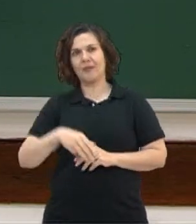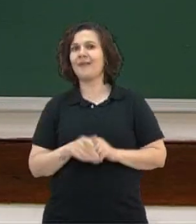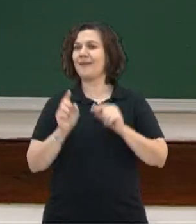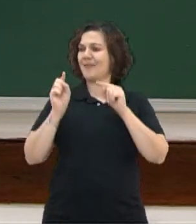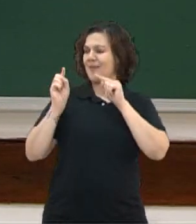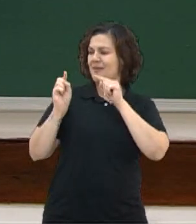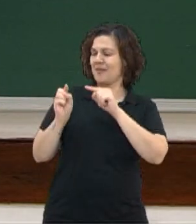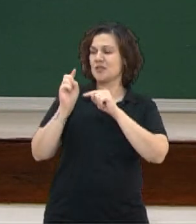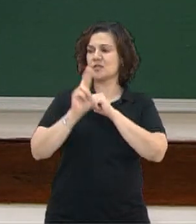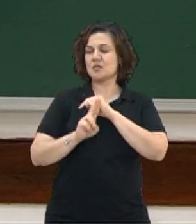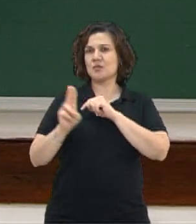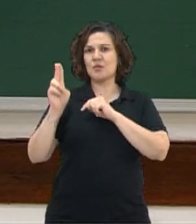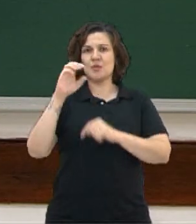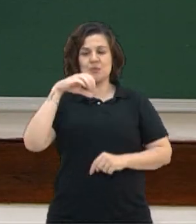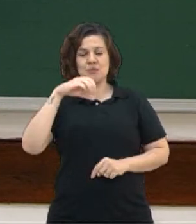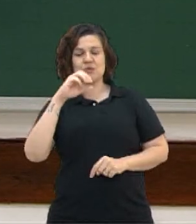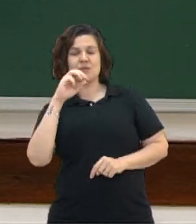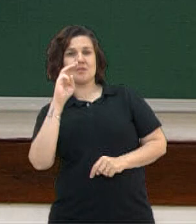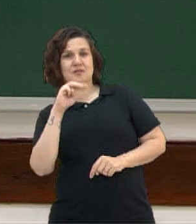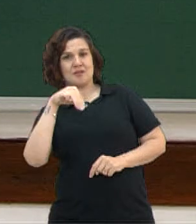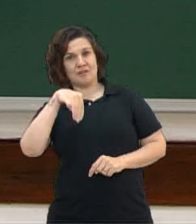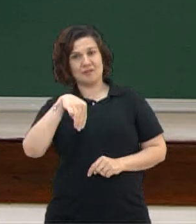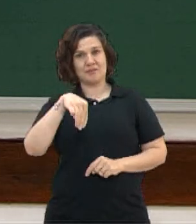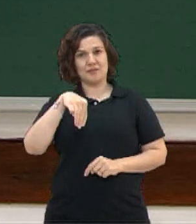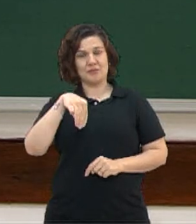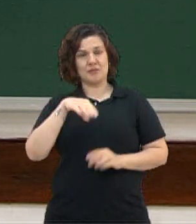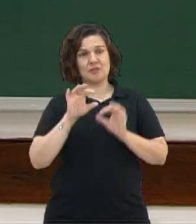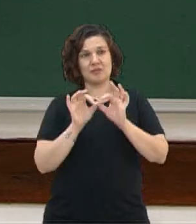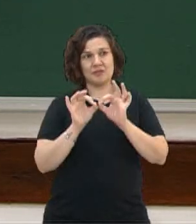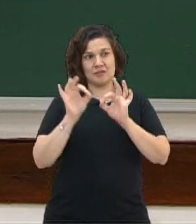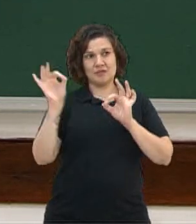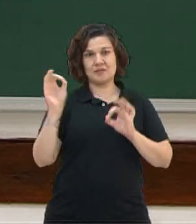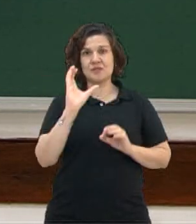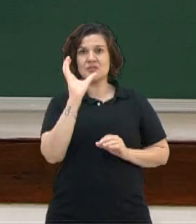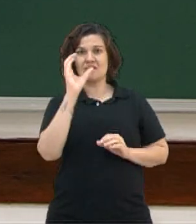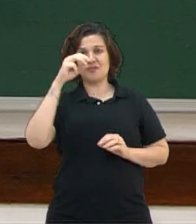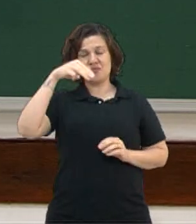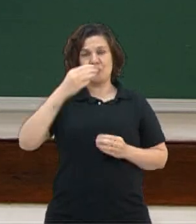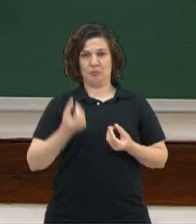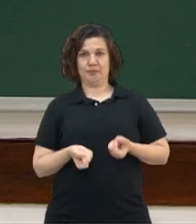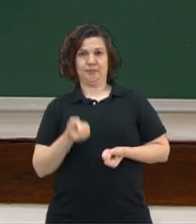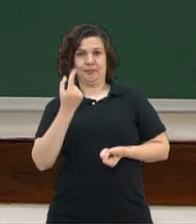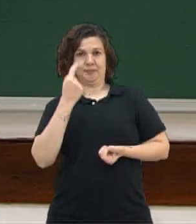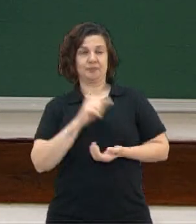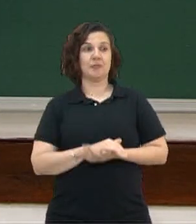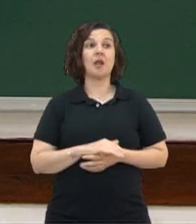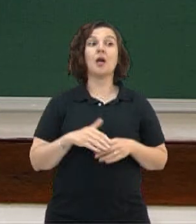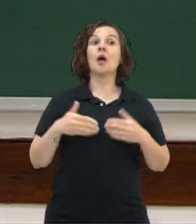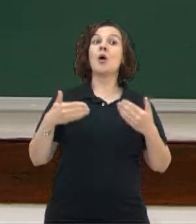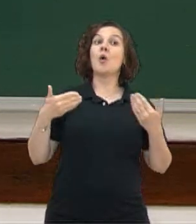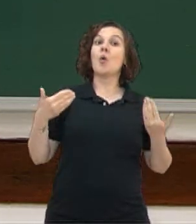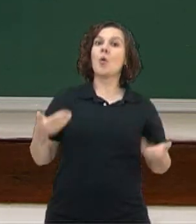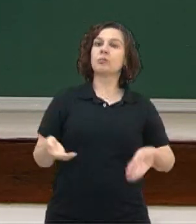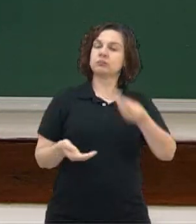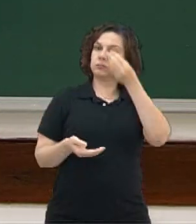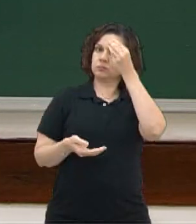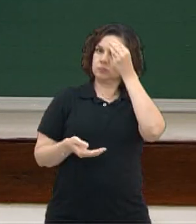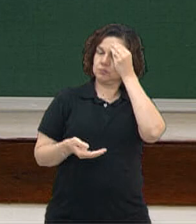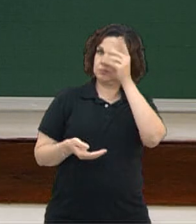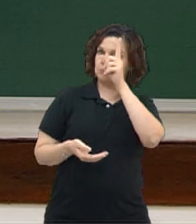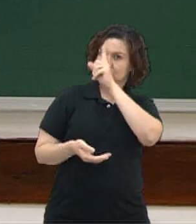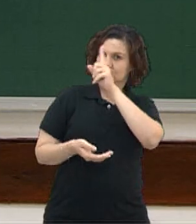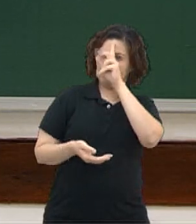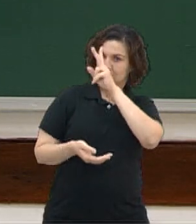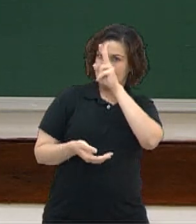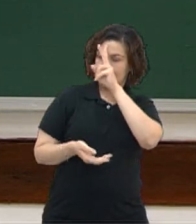escala numérica, ela está apresentando as distâncias ali em centímetros. E aí o que é importante a gente fazer? A gente